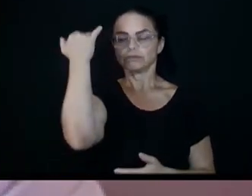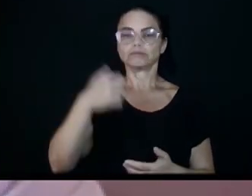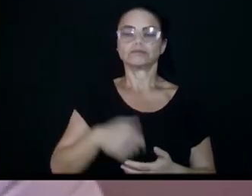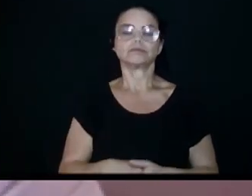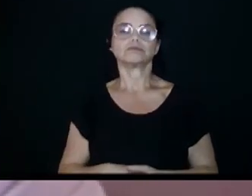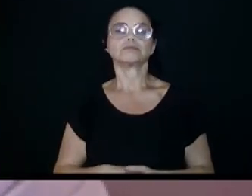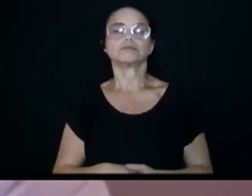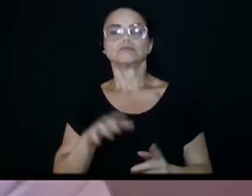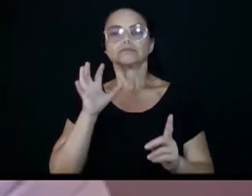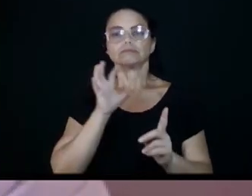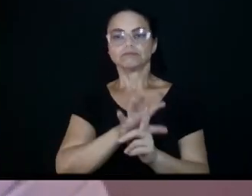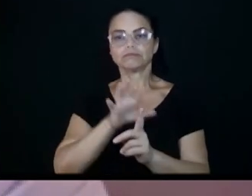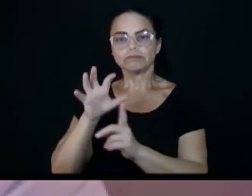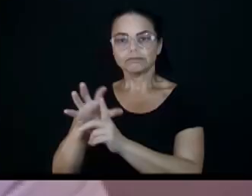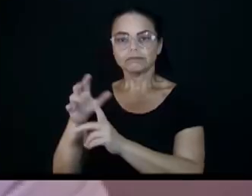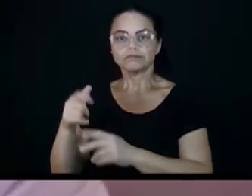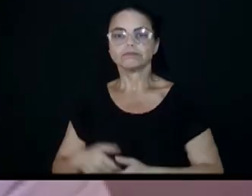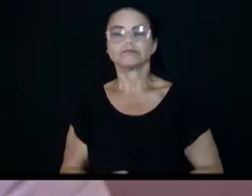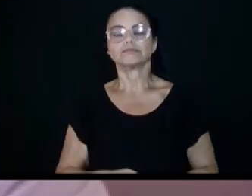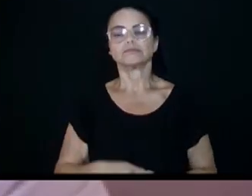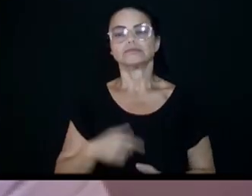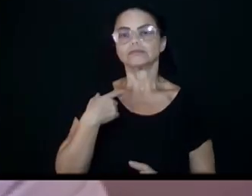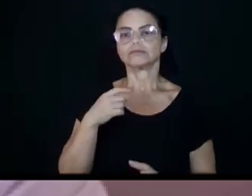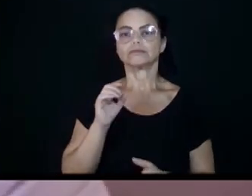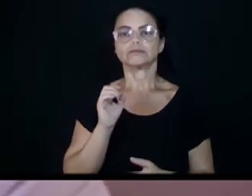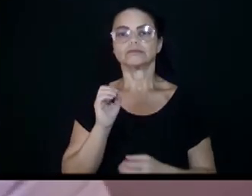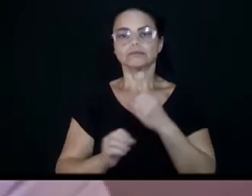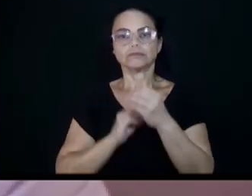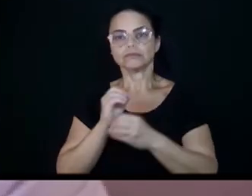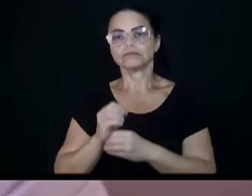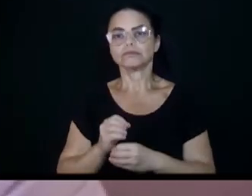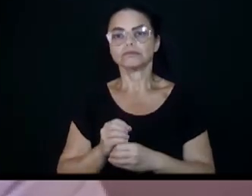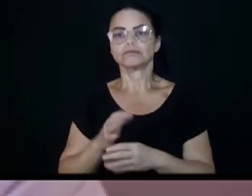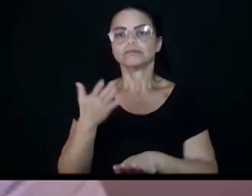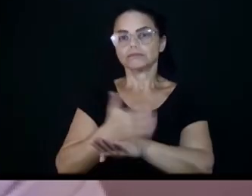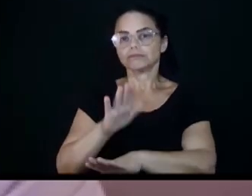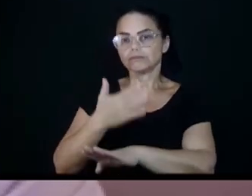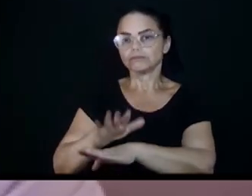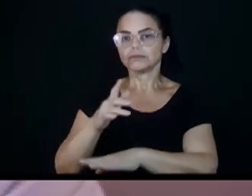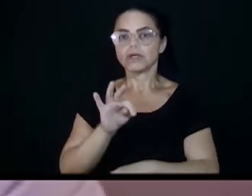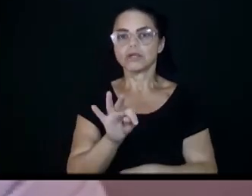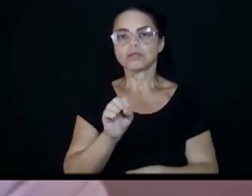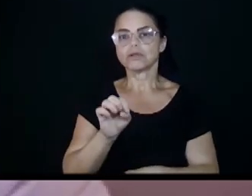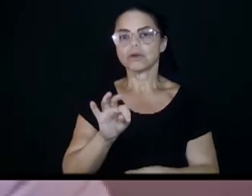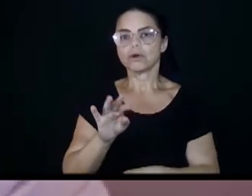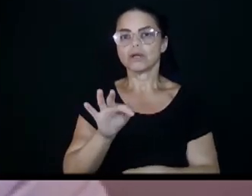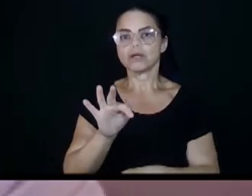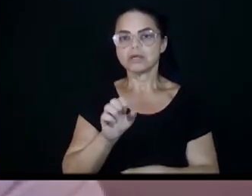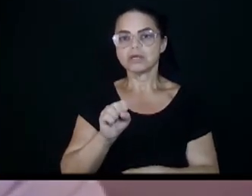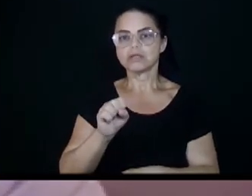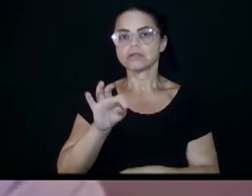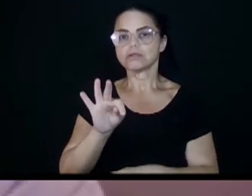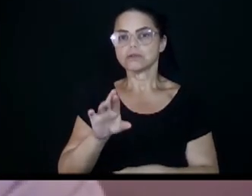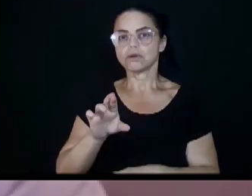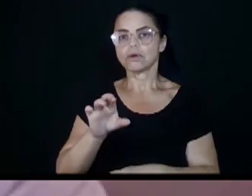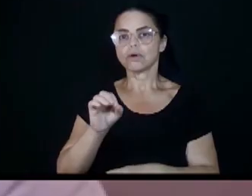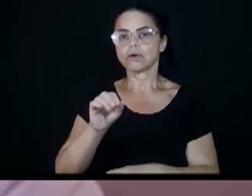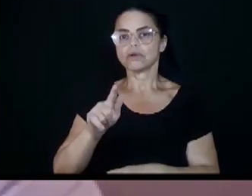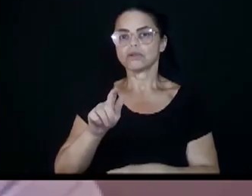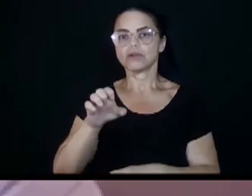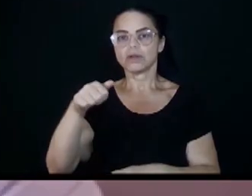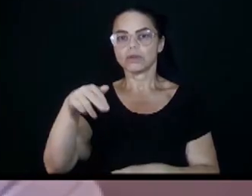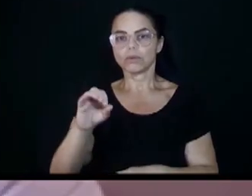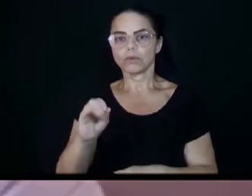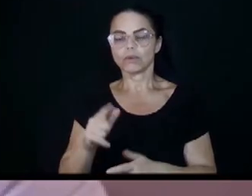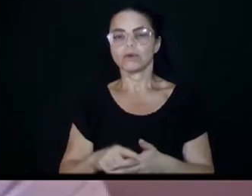do estrógeno na participação disso. Além dele, além dos fatores hormonais, fatores